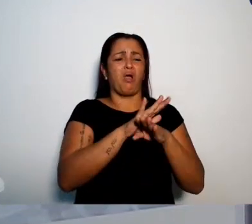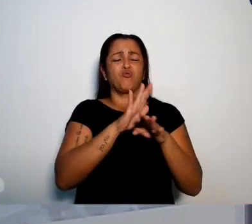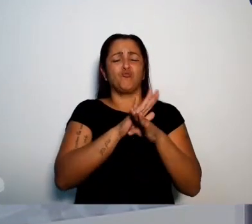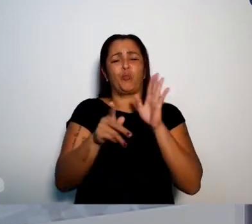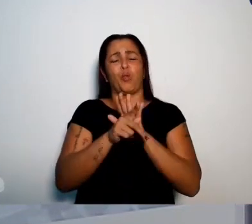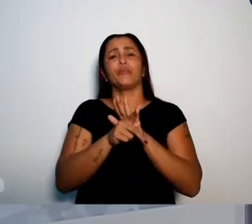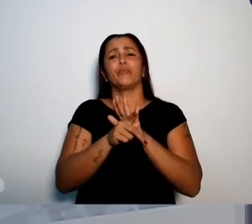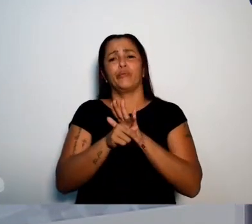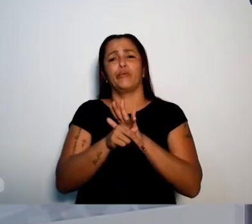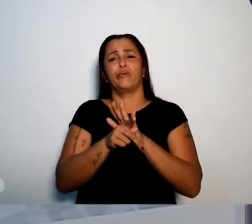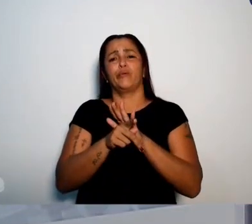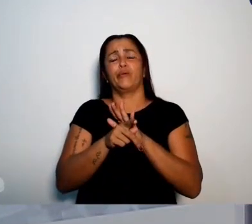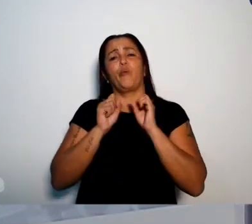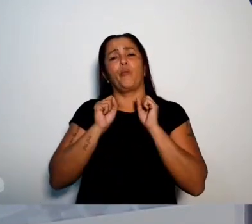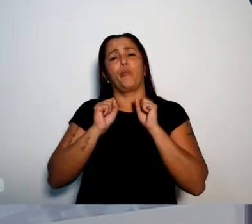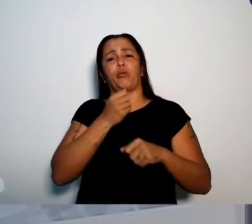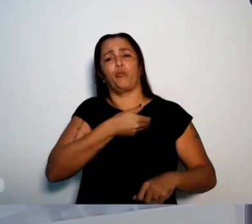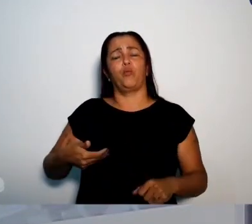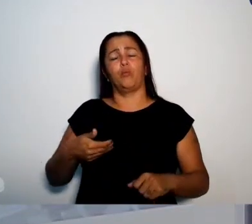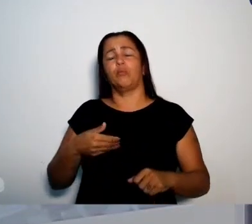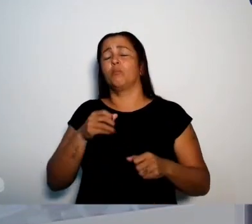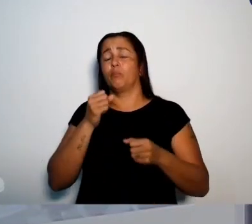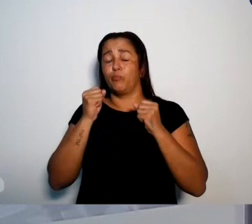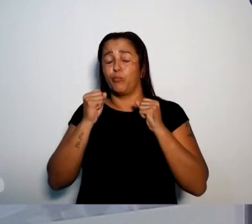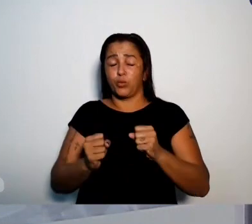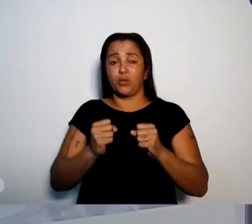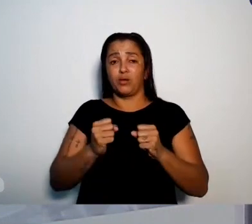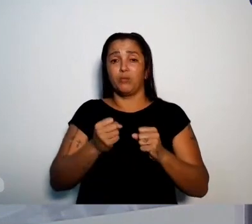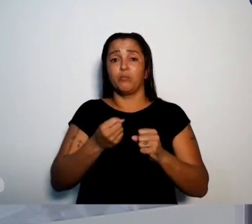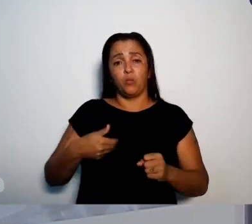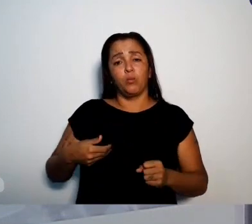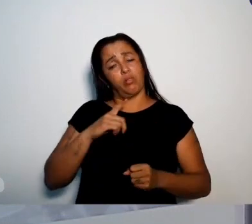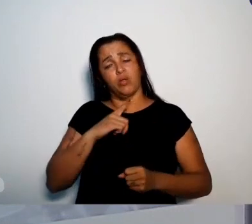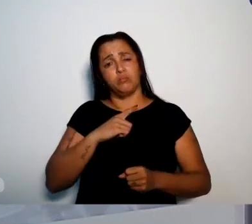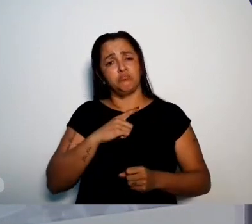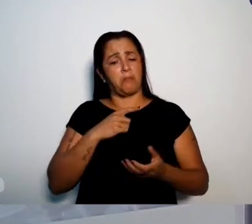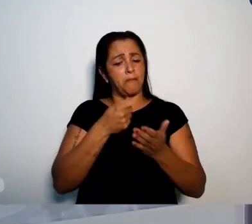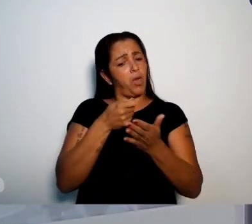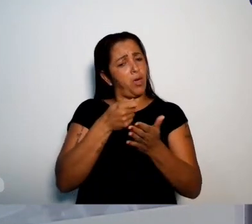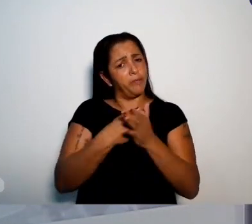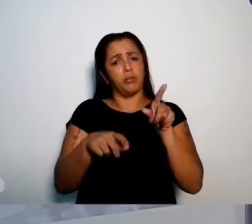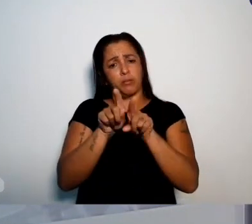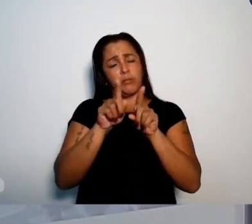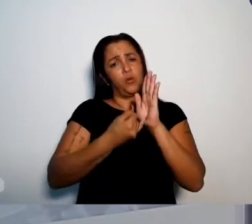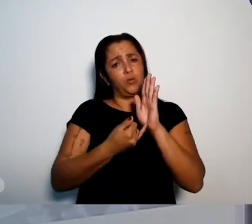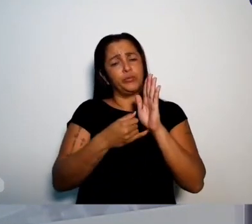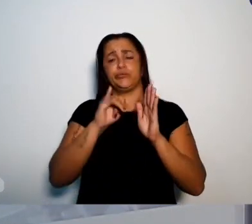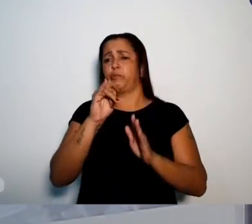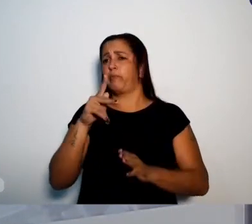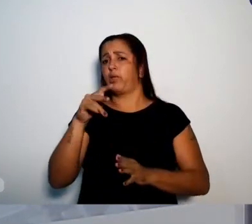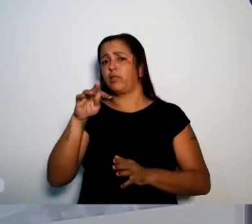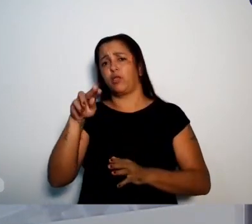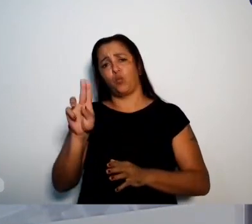seus impostos, paga seus IPTU e recebe muito pouco. Então, nós estamos solicitando